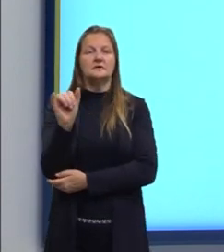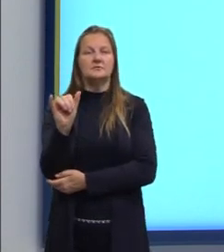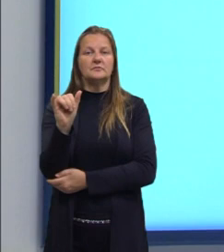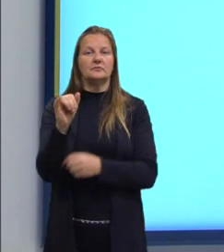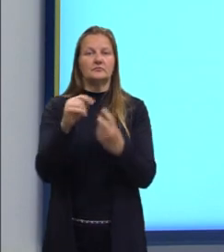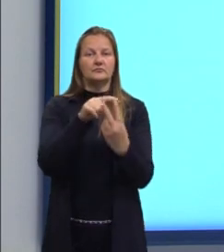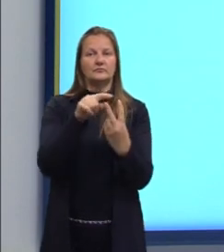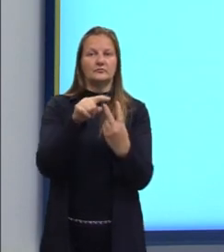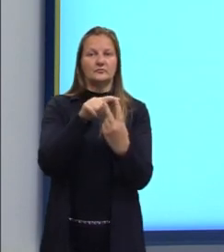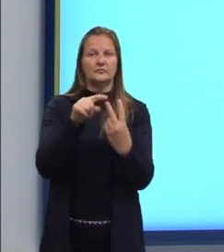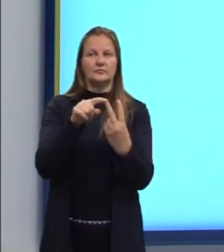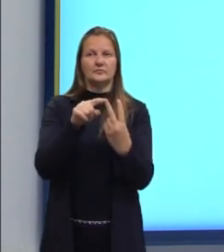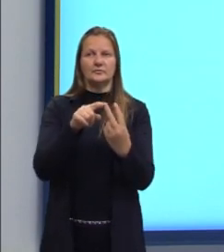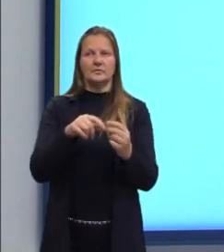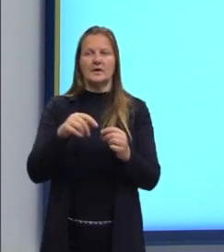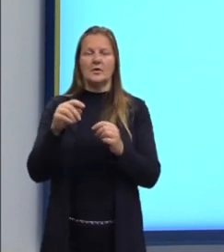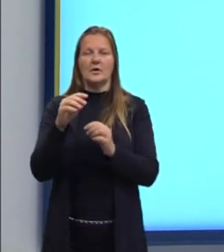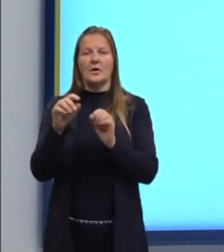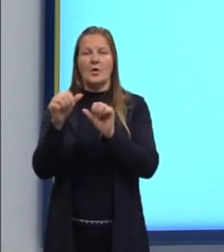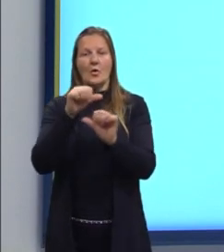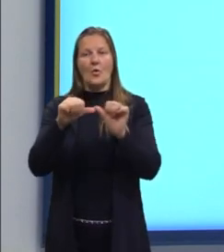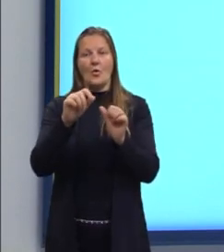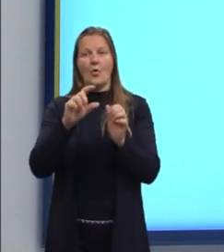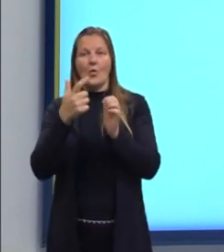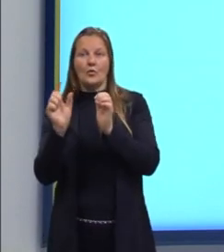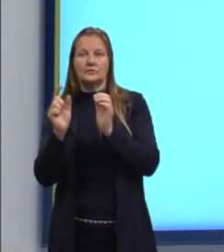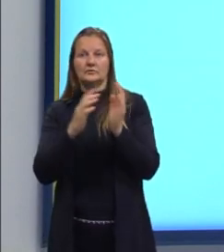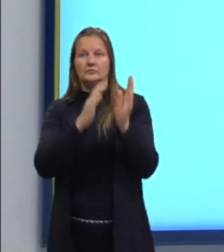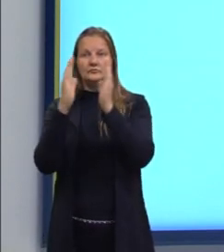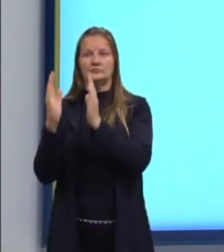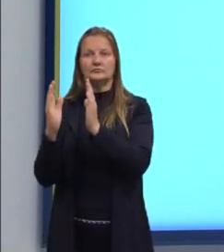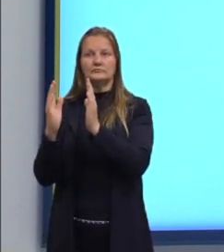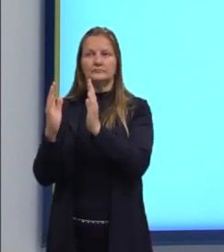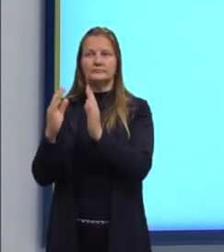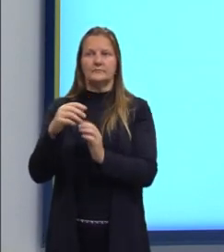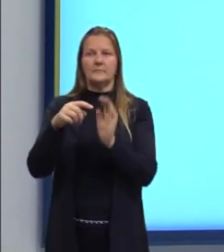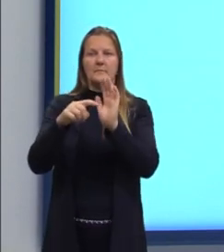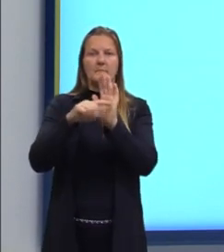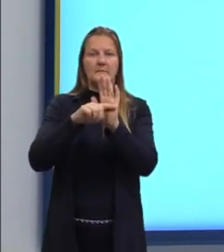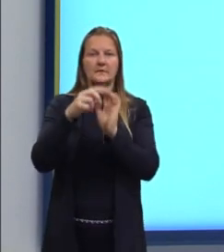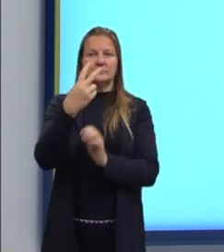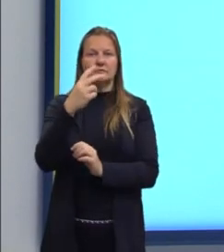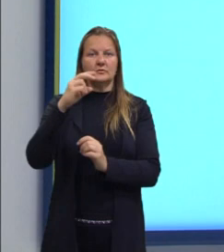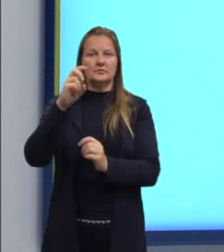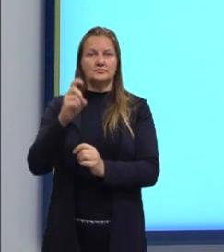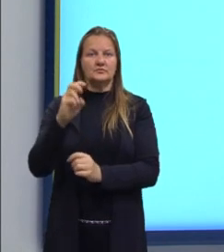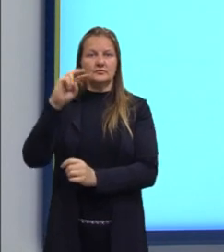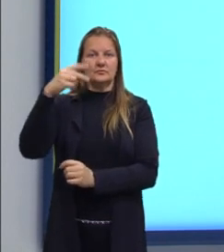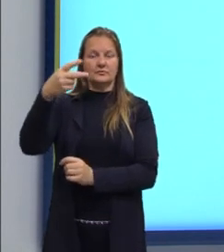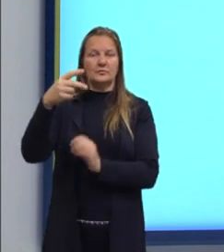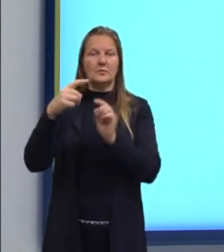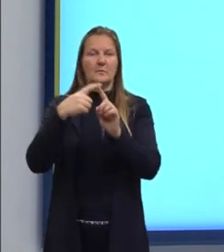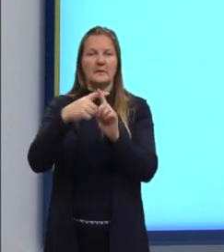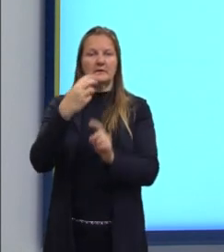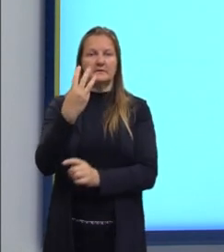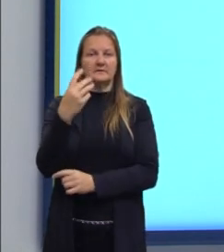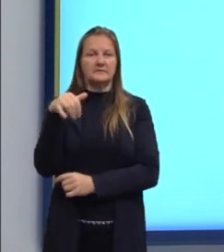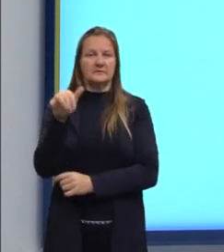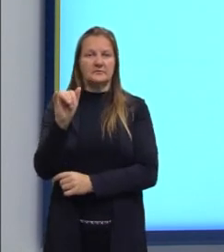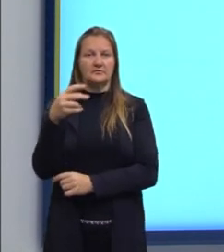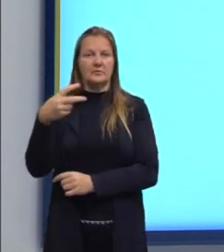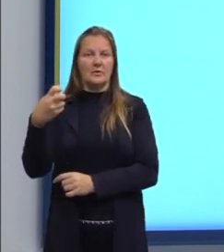agora na equação não linear menos dois x ao quadrado + 3y